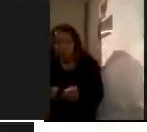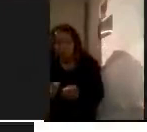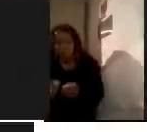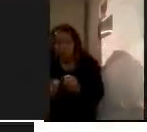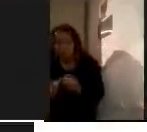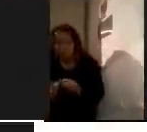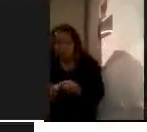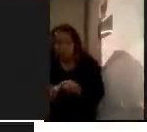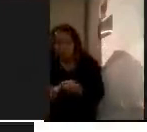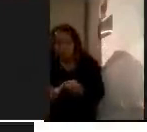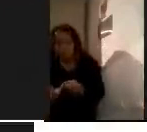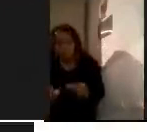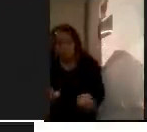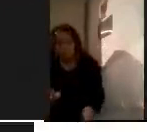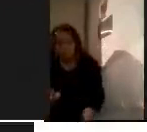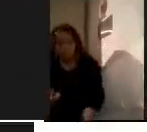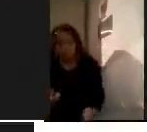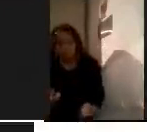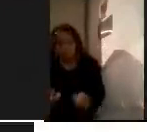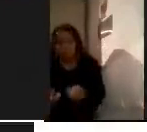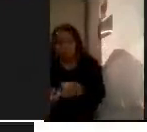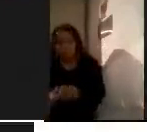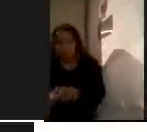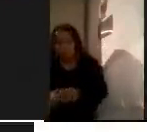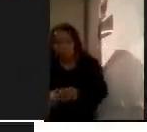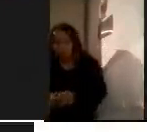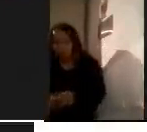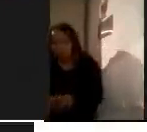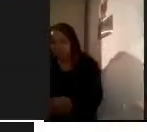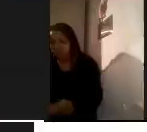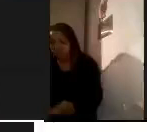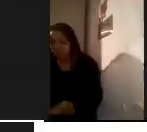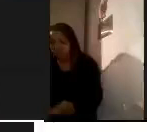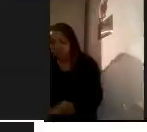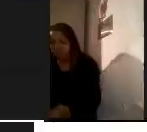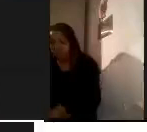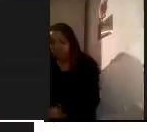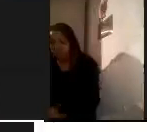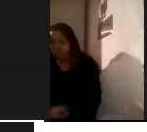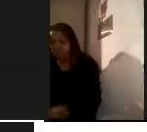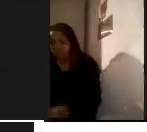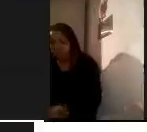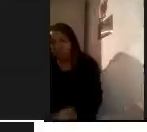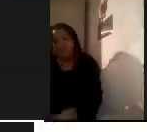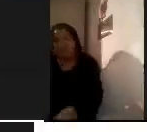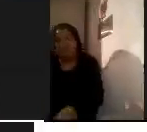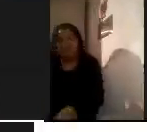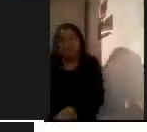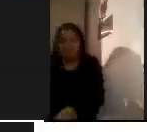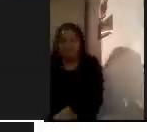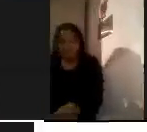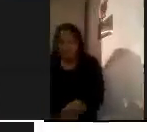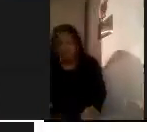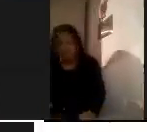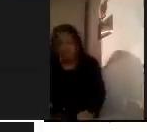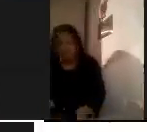útero. É fácil fazer isso? Não. Não, não é fácil. Principalmente por um